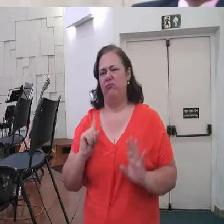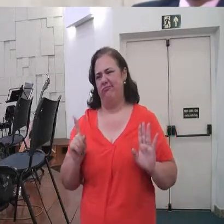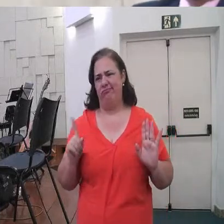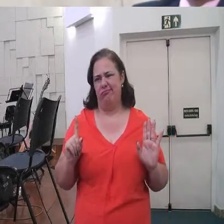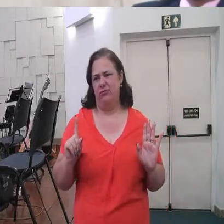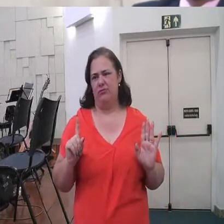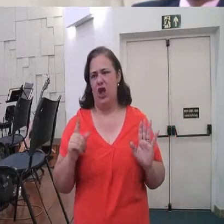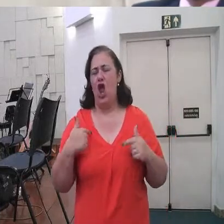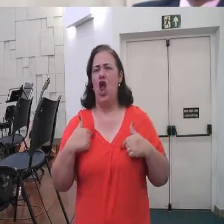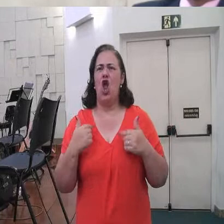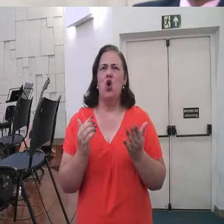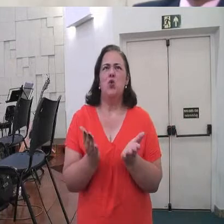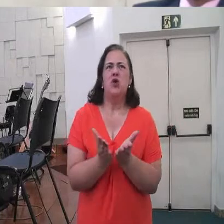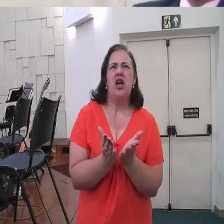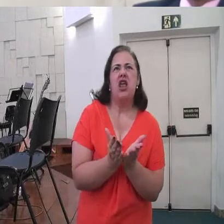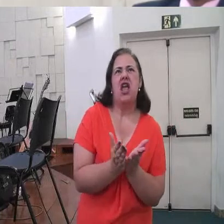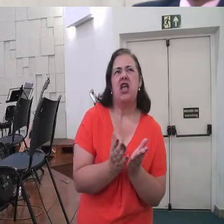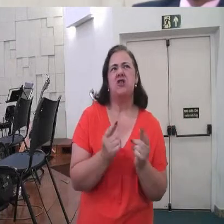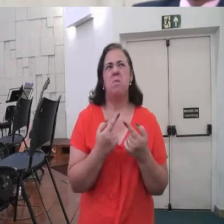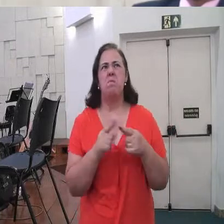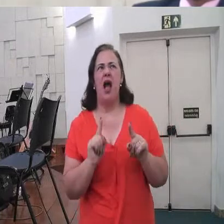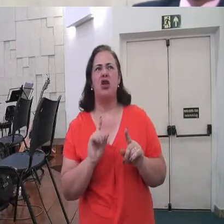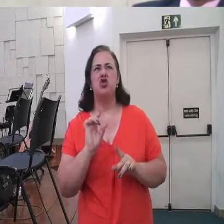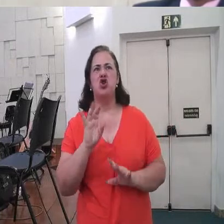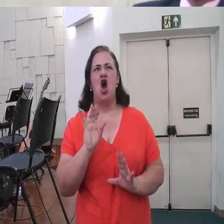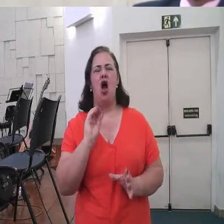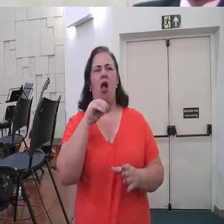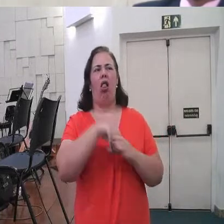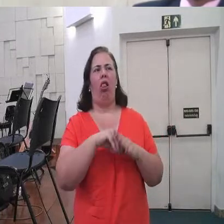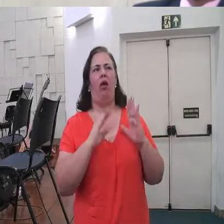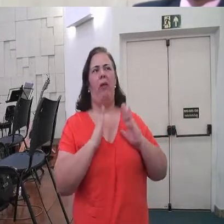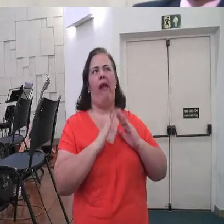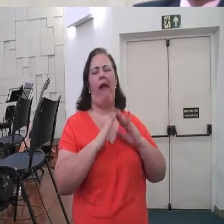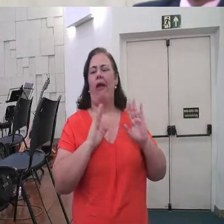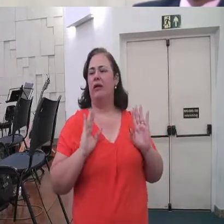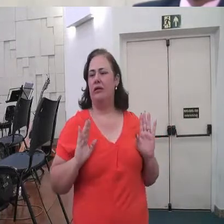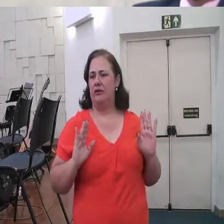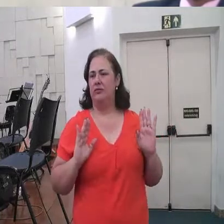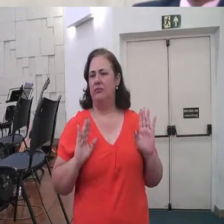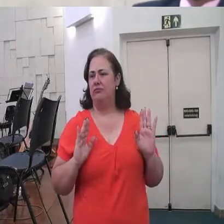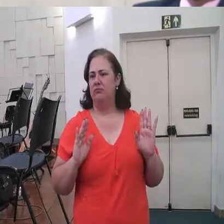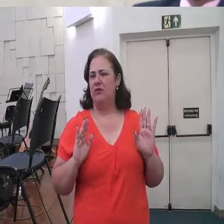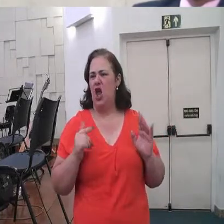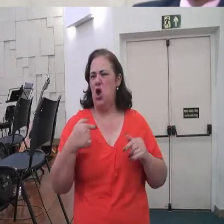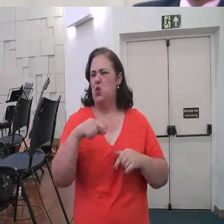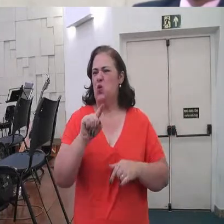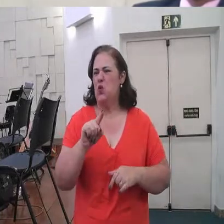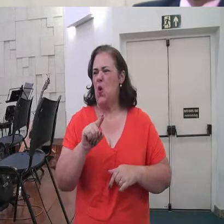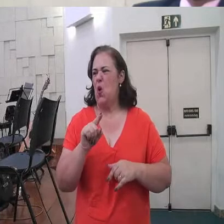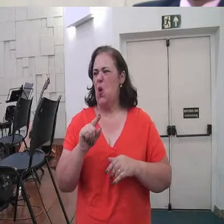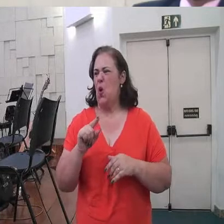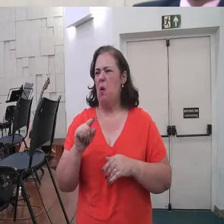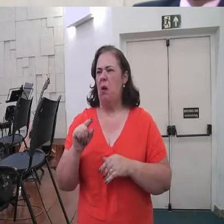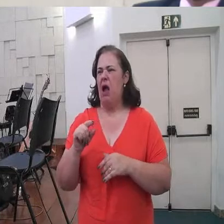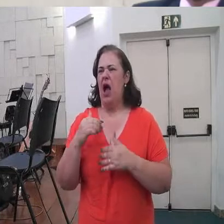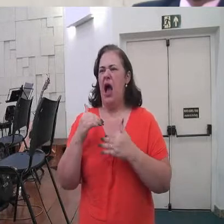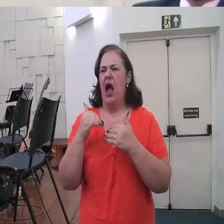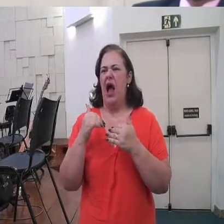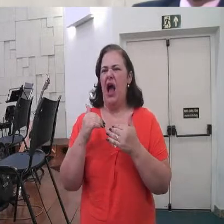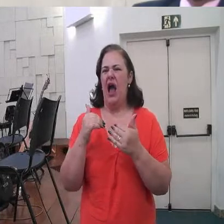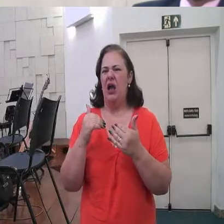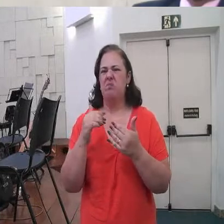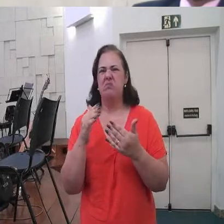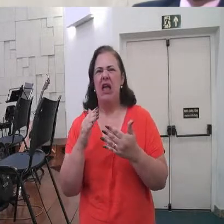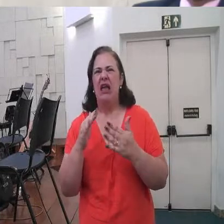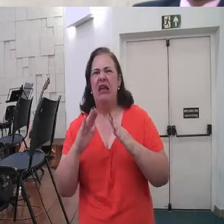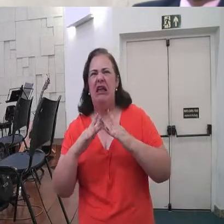no censo: evangélicos não praticantes, aqueles que não pertencem a nenhuma agremiação, a